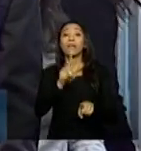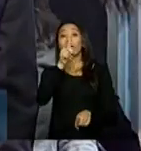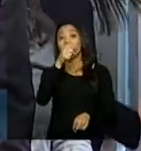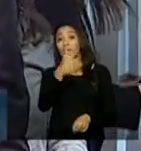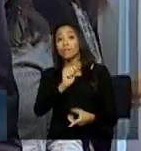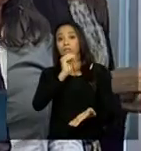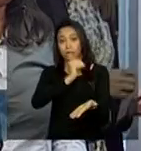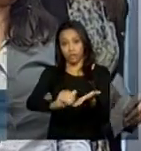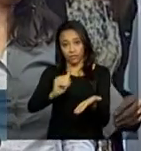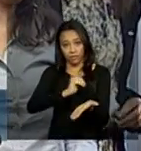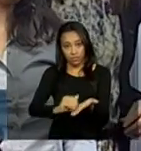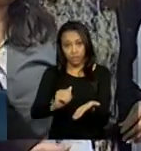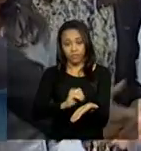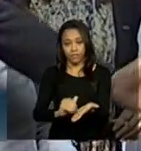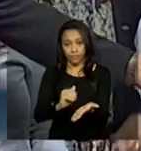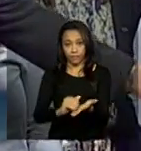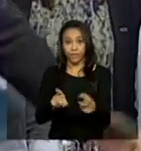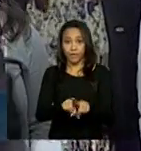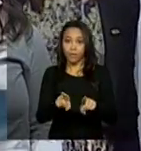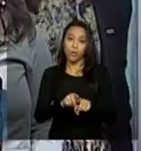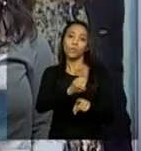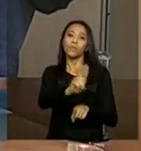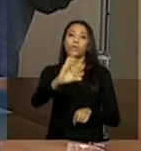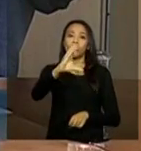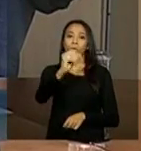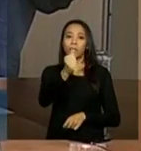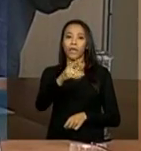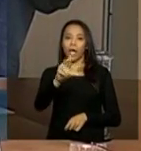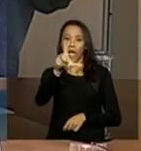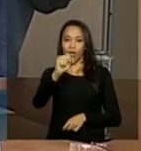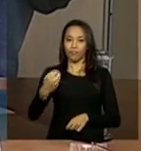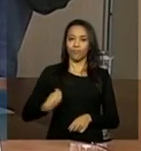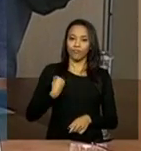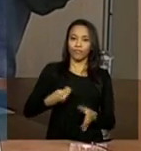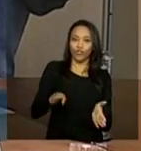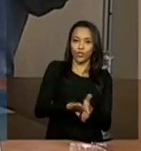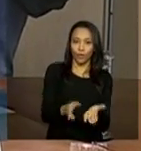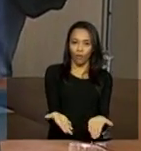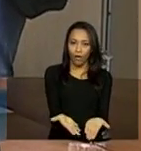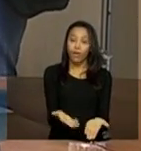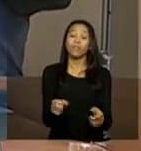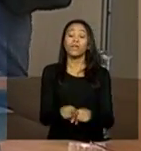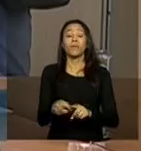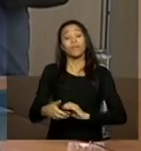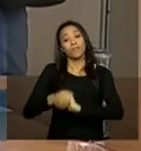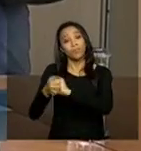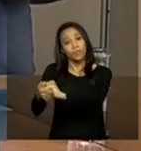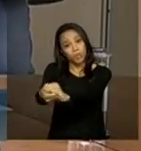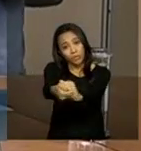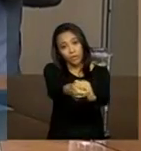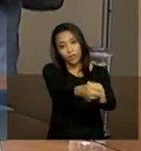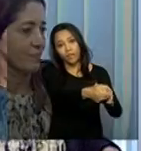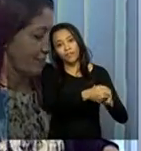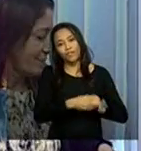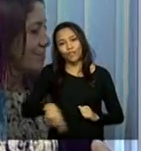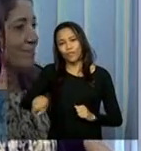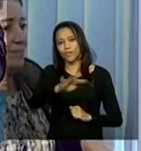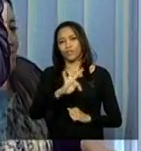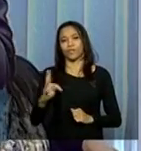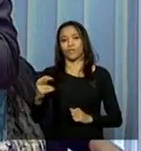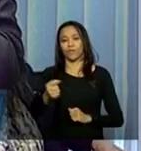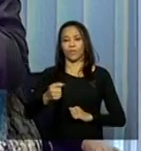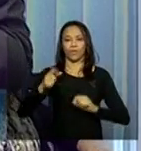secretário Carlos Nobre, que acaba de chegar, e meus cumprimentos a todos vocês da imprensa que estão